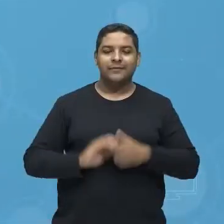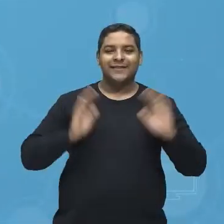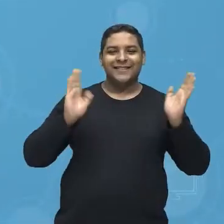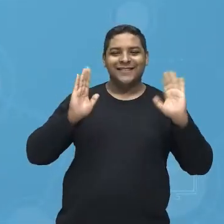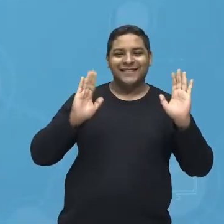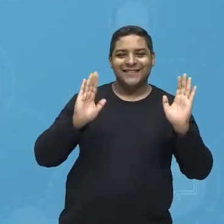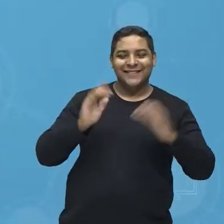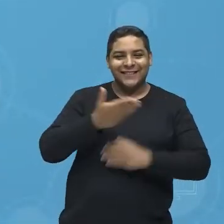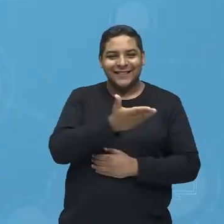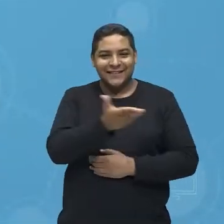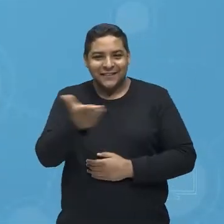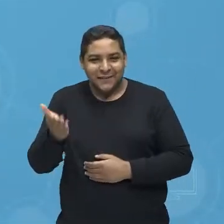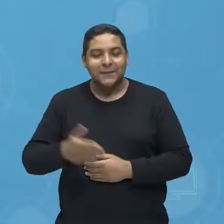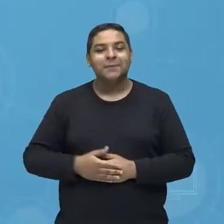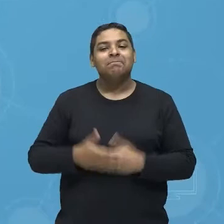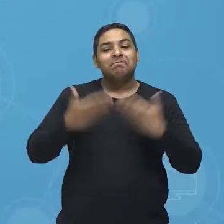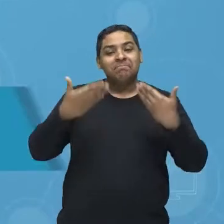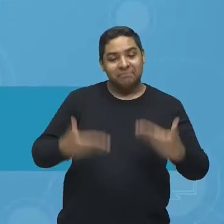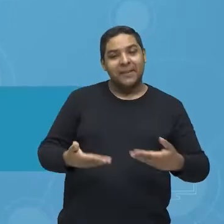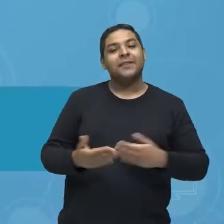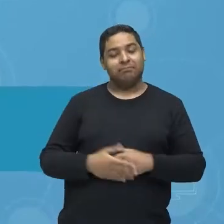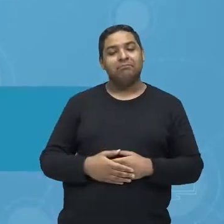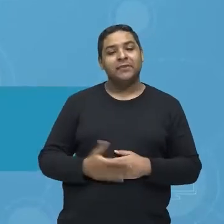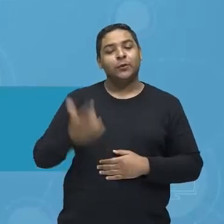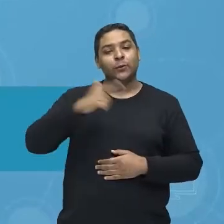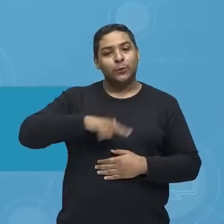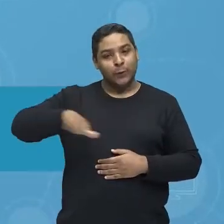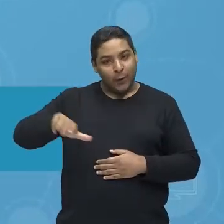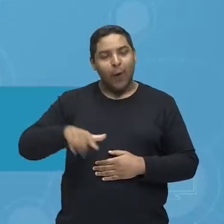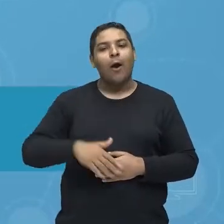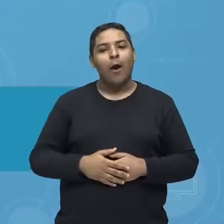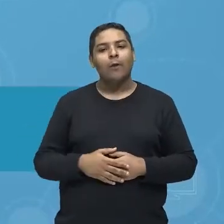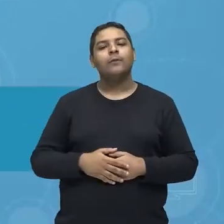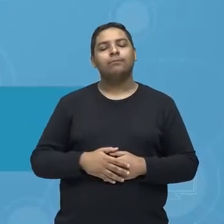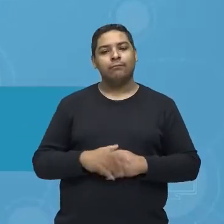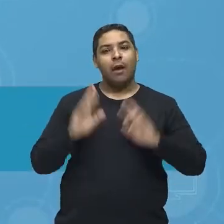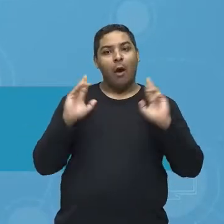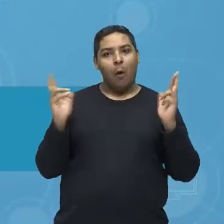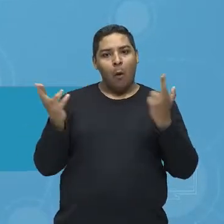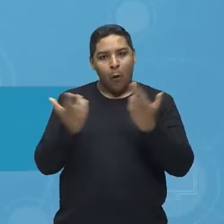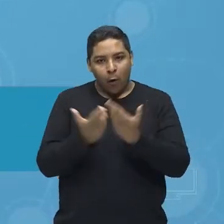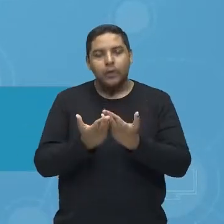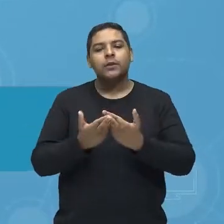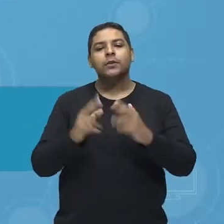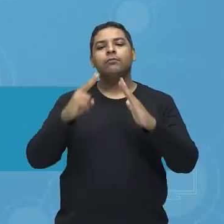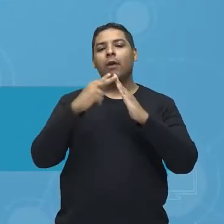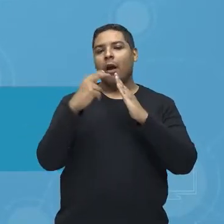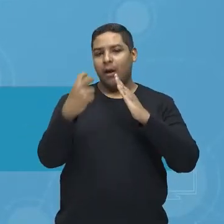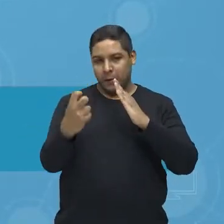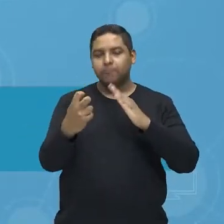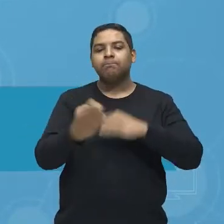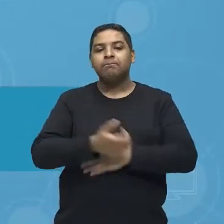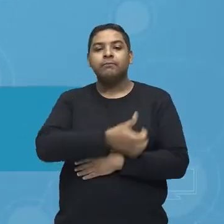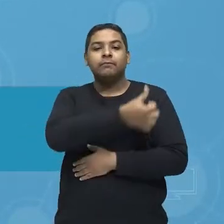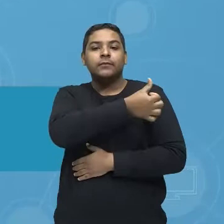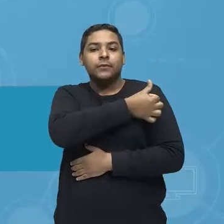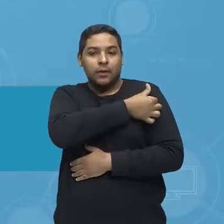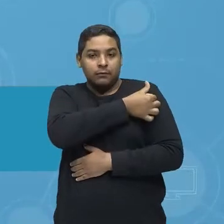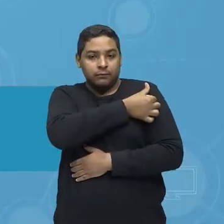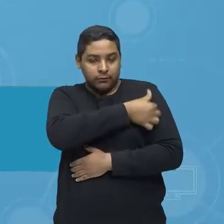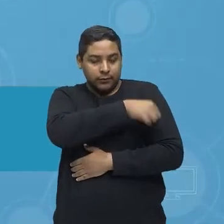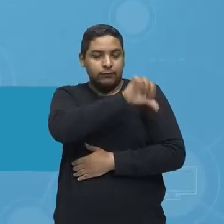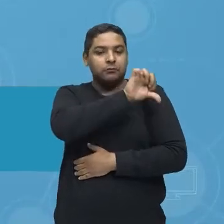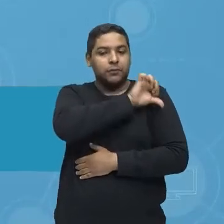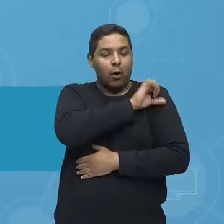Olá a todos vocês, estamos aqui mais um dia reunidos no nosso Aula em Casa, Ensino Fundamental